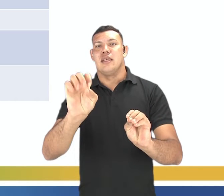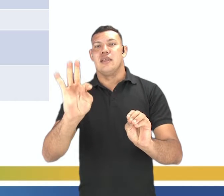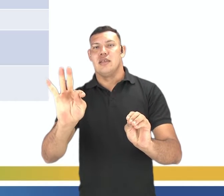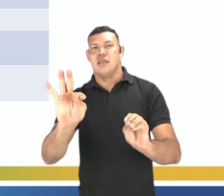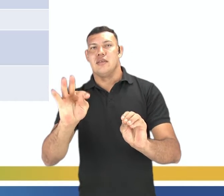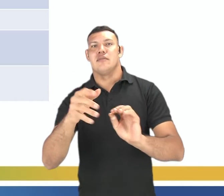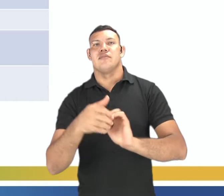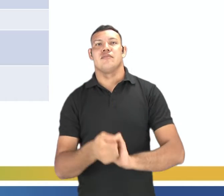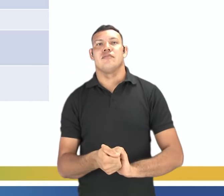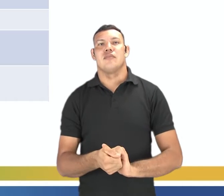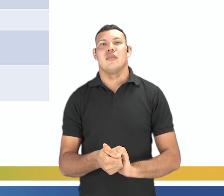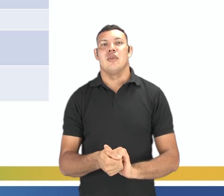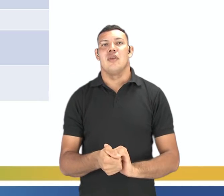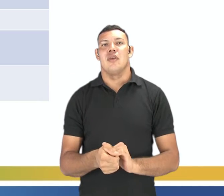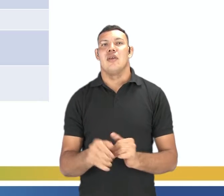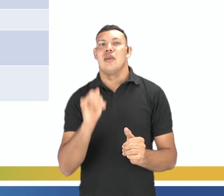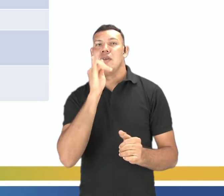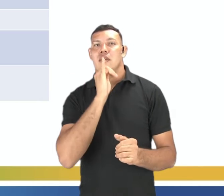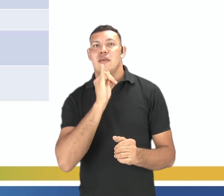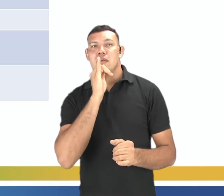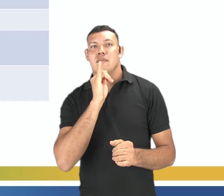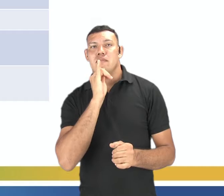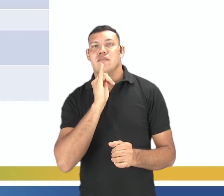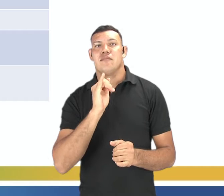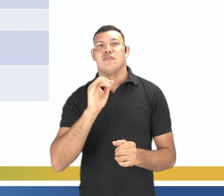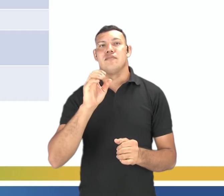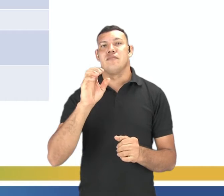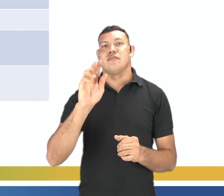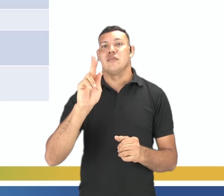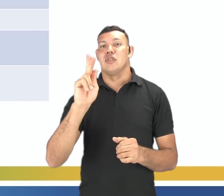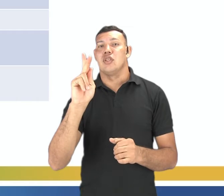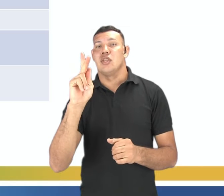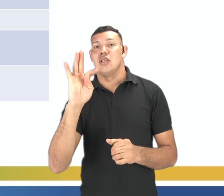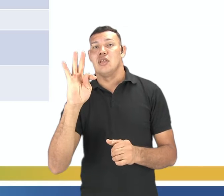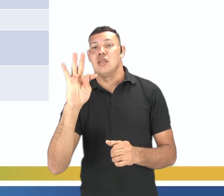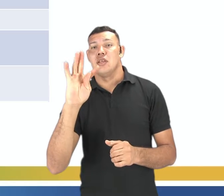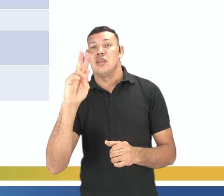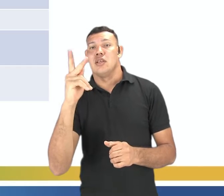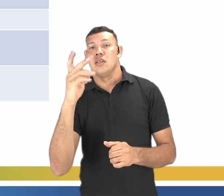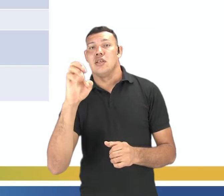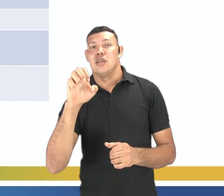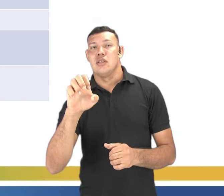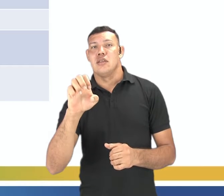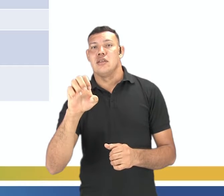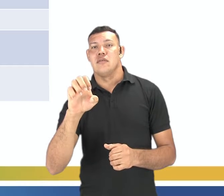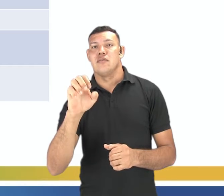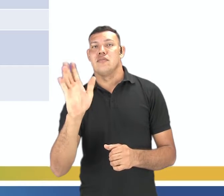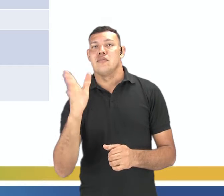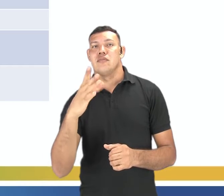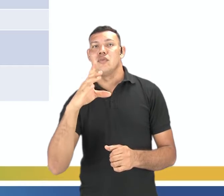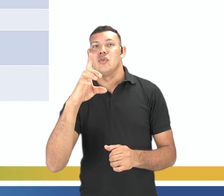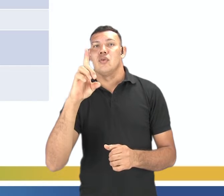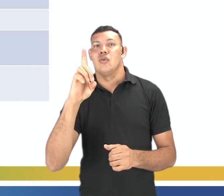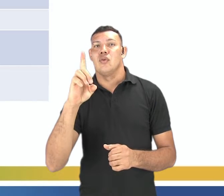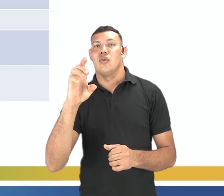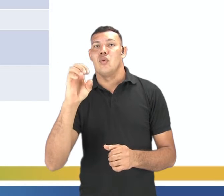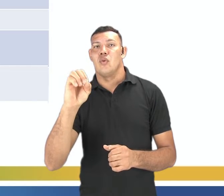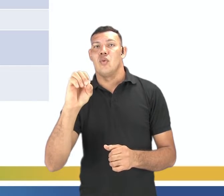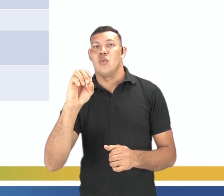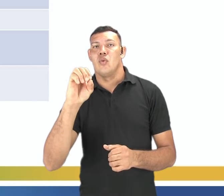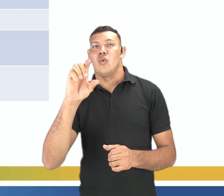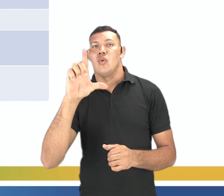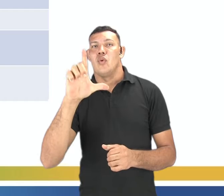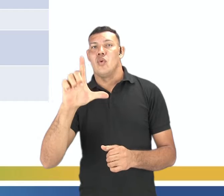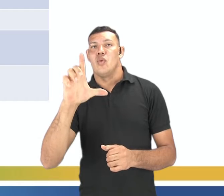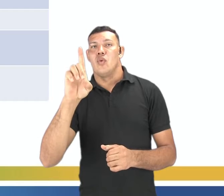old e a forma superlativa the oldest. Velho, o mais velho. Ok? Na